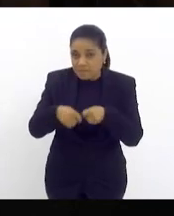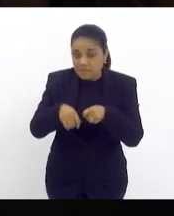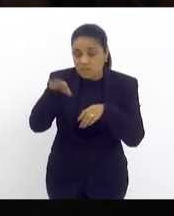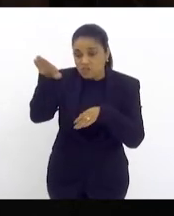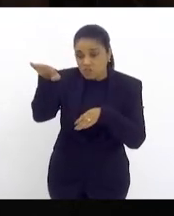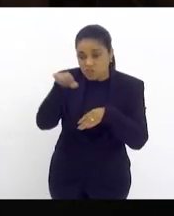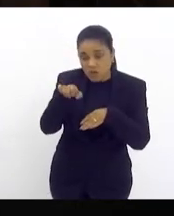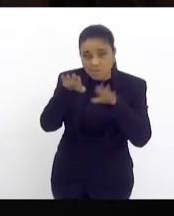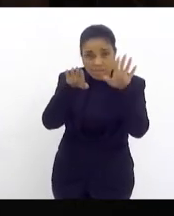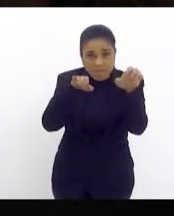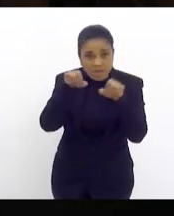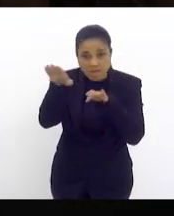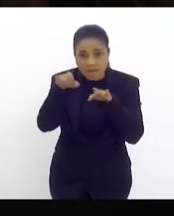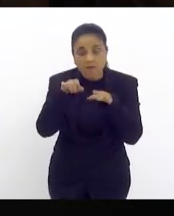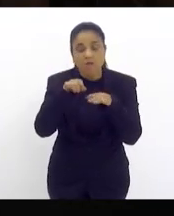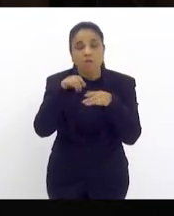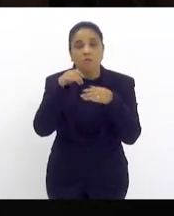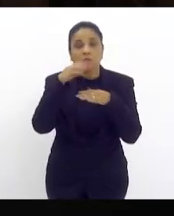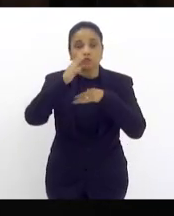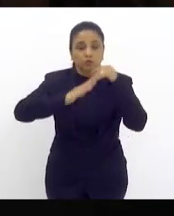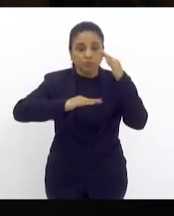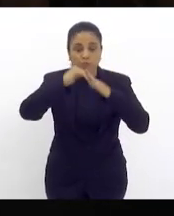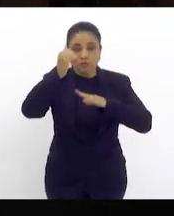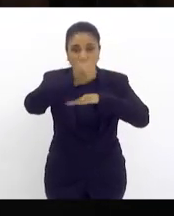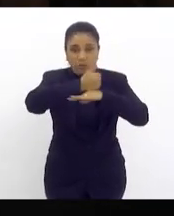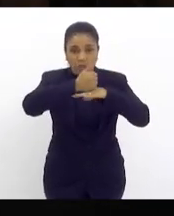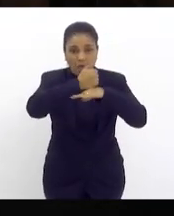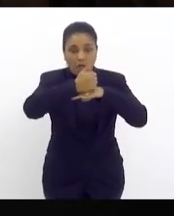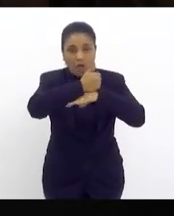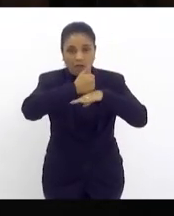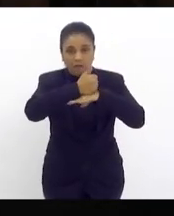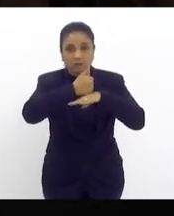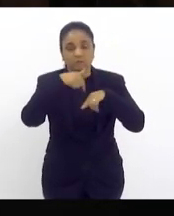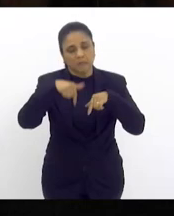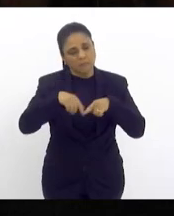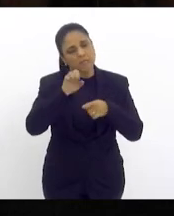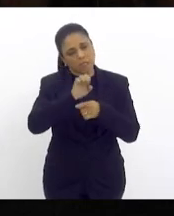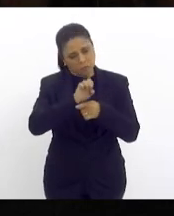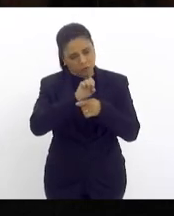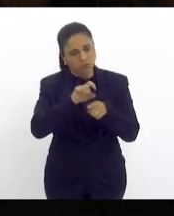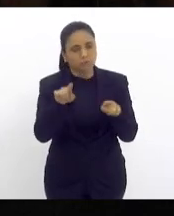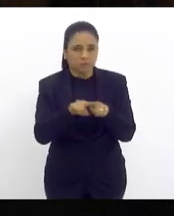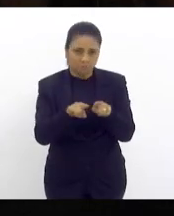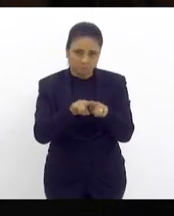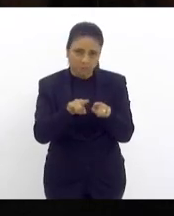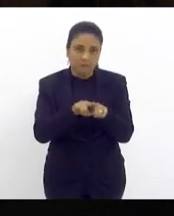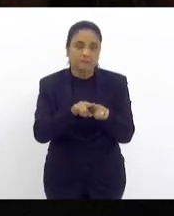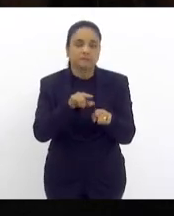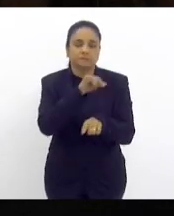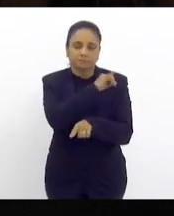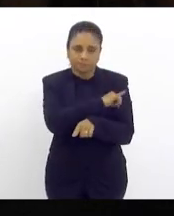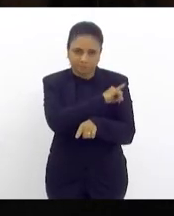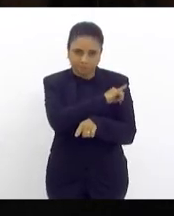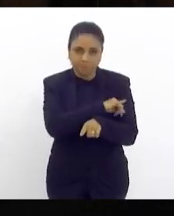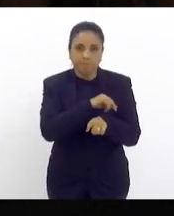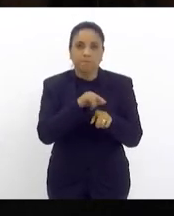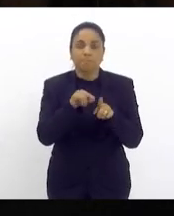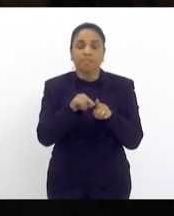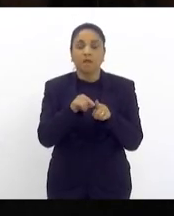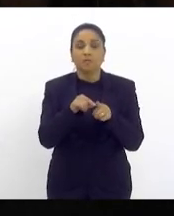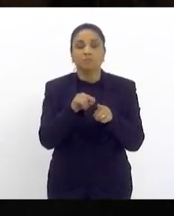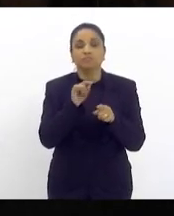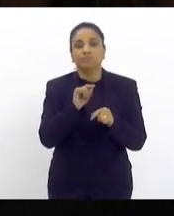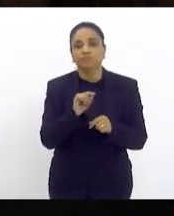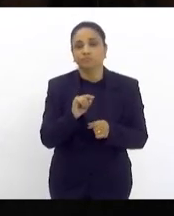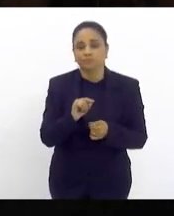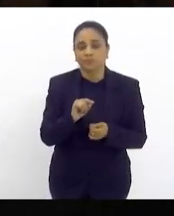número de profissionais de educação visto que não só nós de São Gonçalo mas também no Rio de Janeiro em outros lugares visto que a implementação